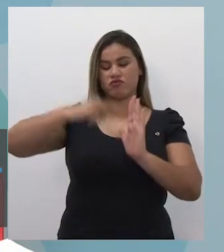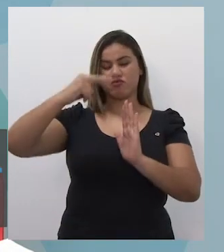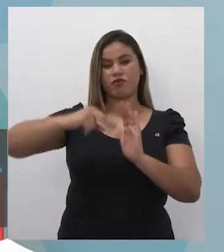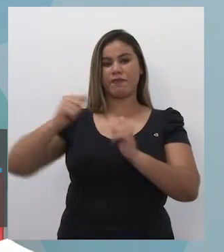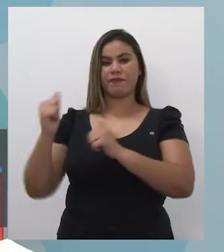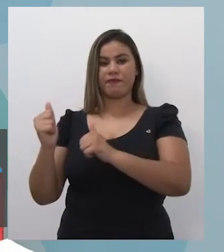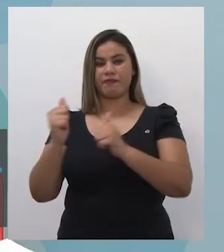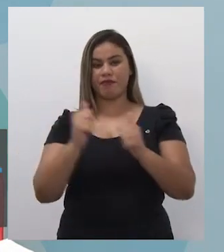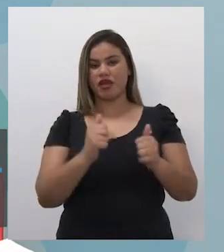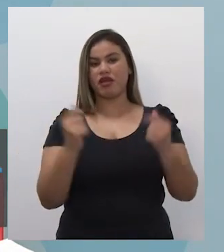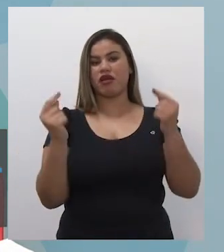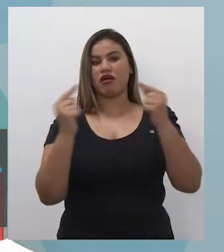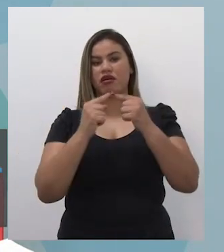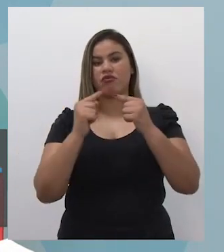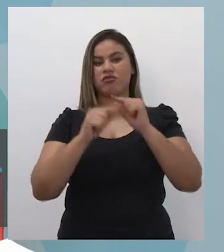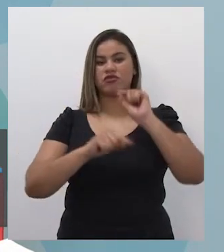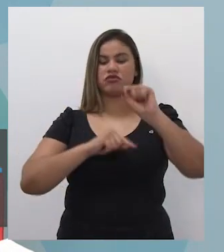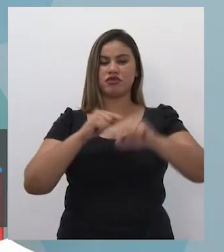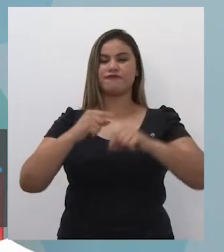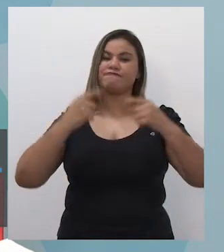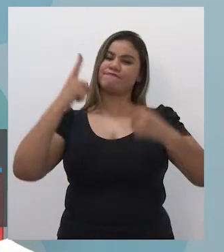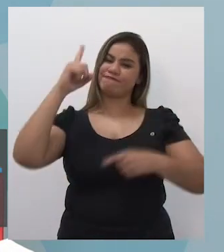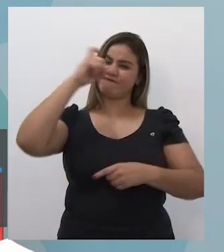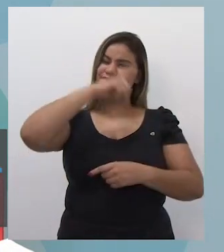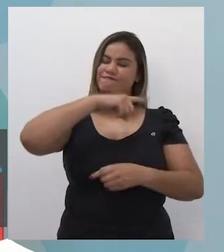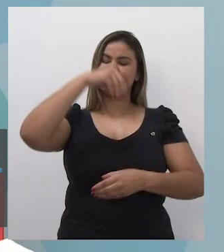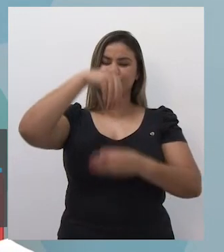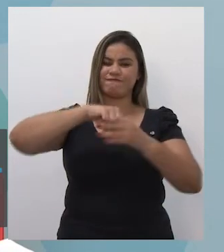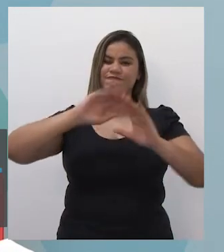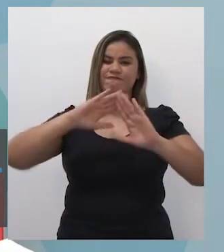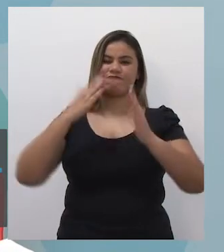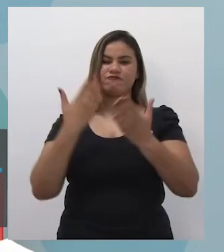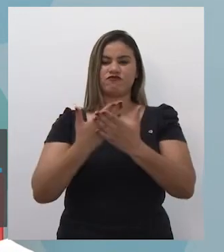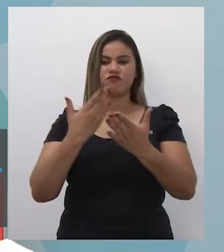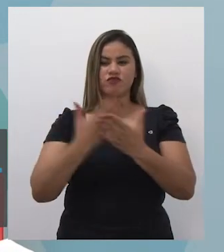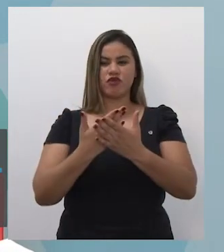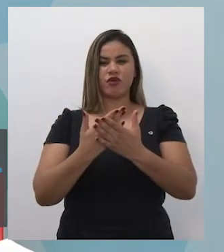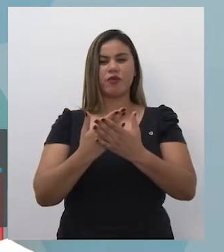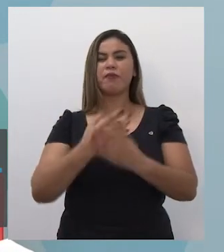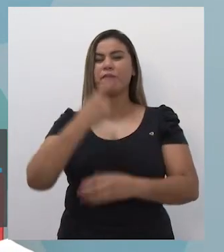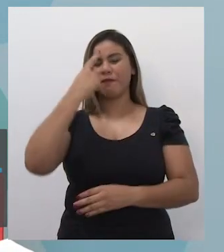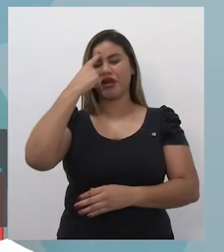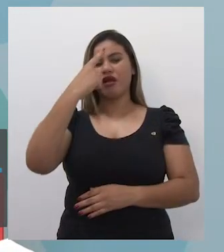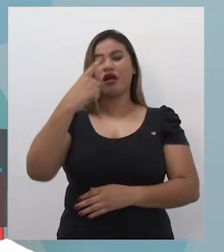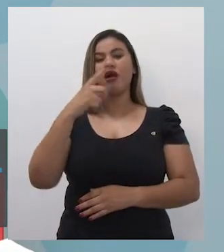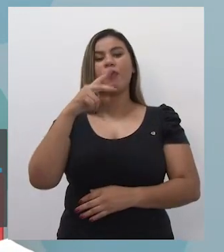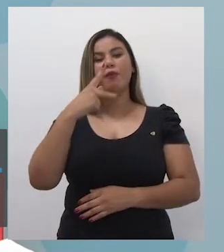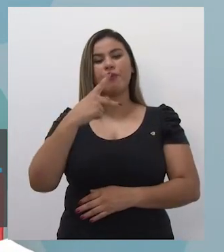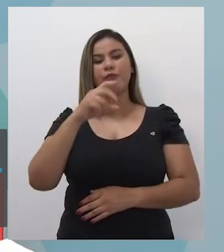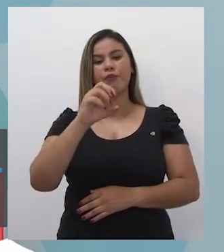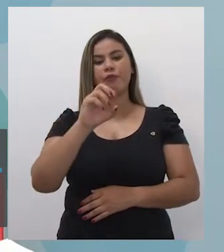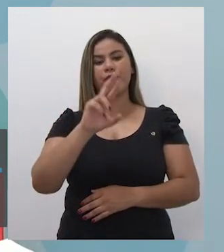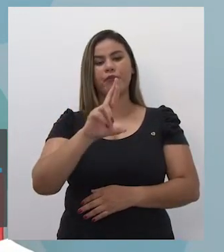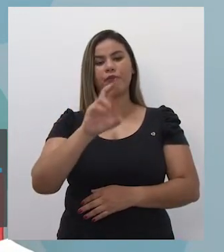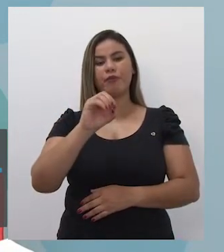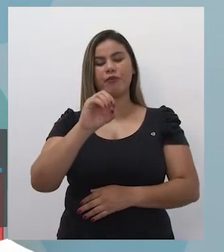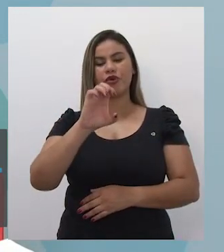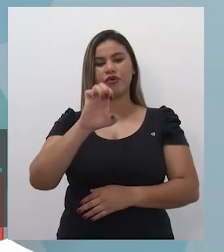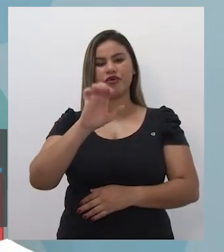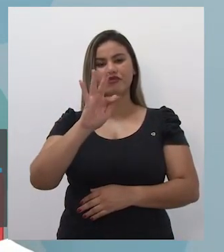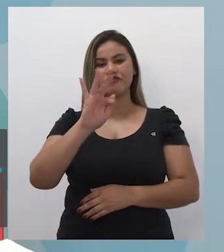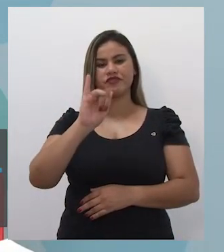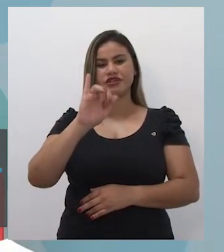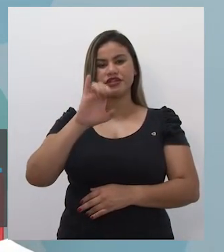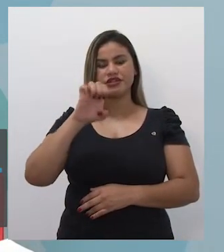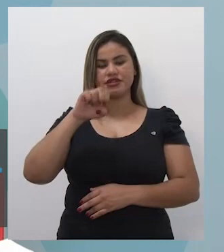sem dúvida, é um dos grandes desafios que a gente tem na escola. Uma vez que um leitor proficiente é aquele que não só decodifica as informações,